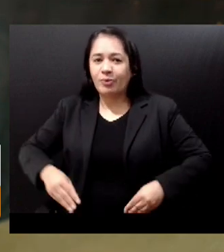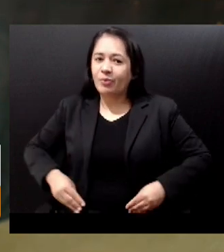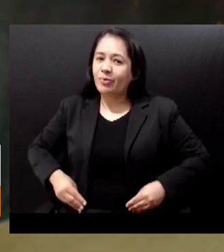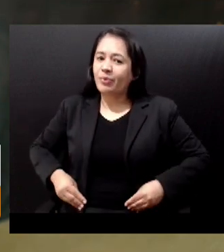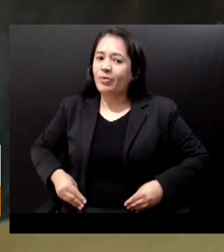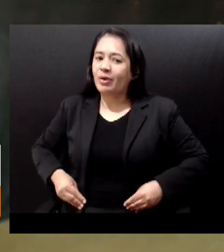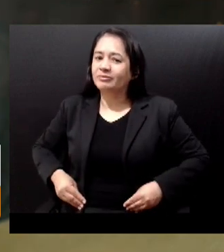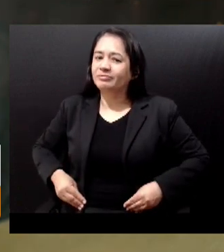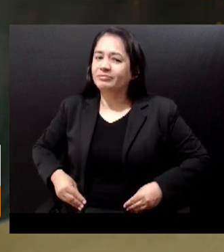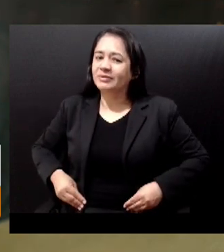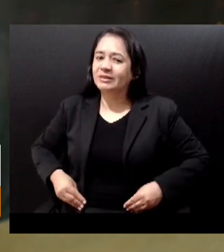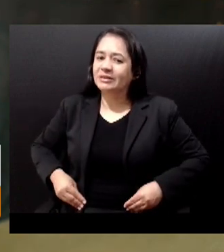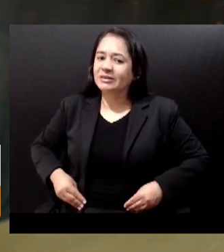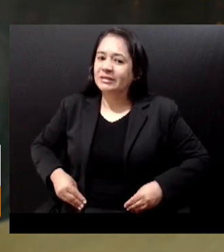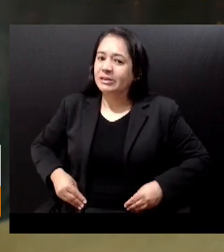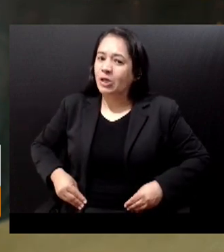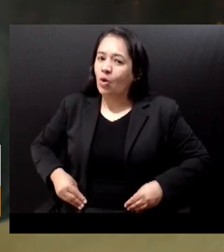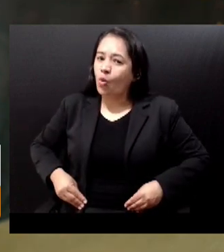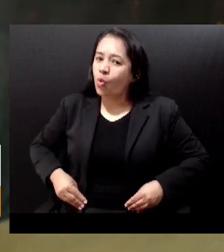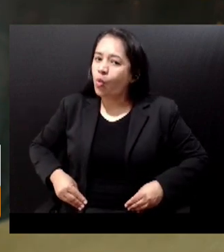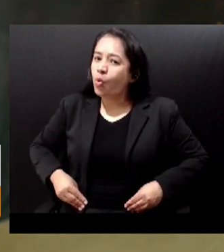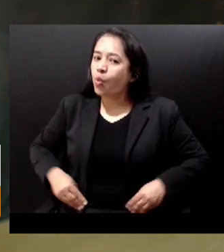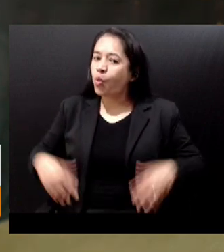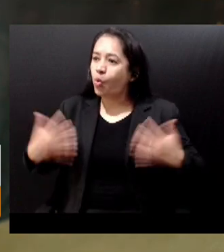E aí são hormônios,